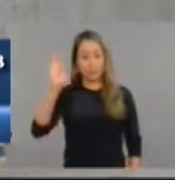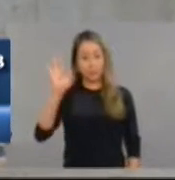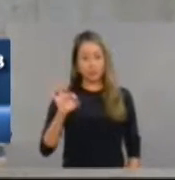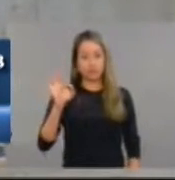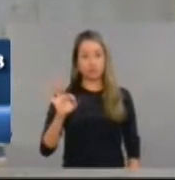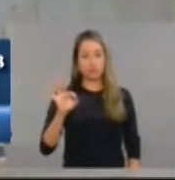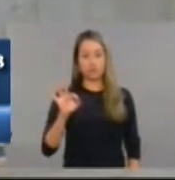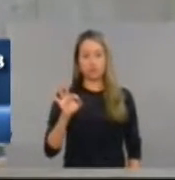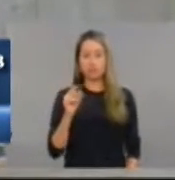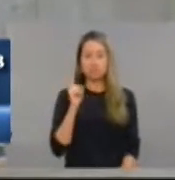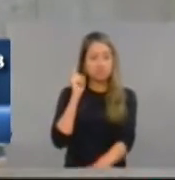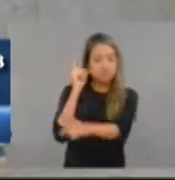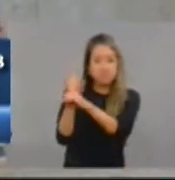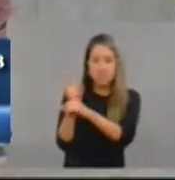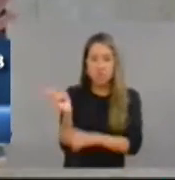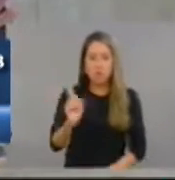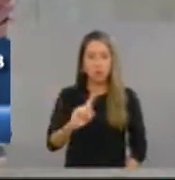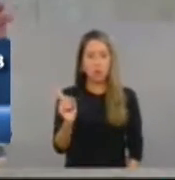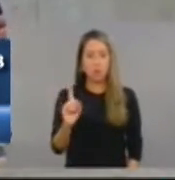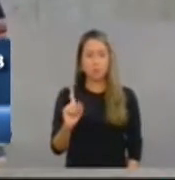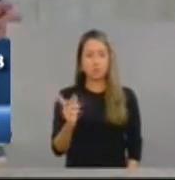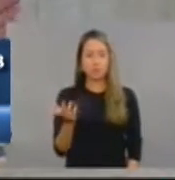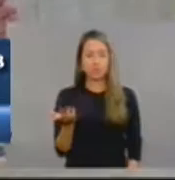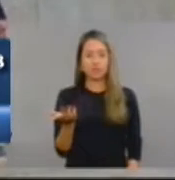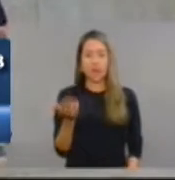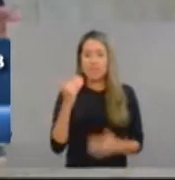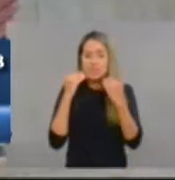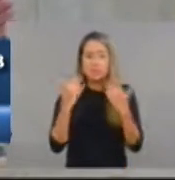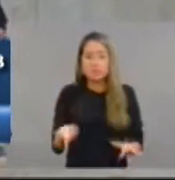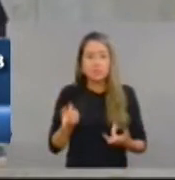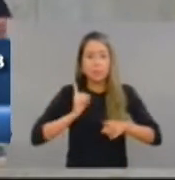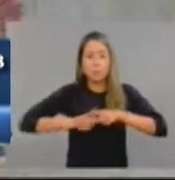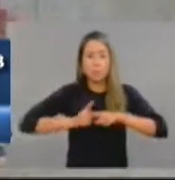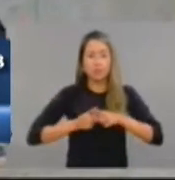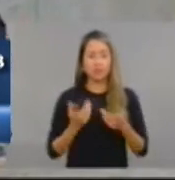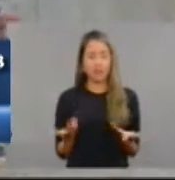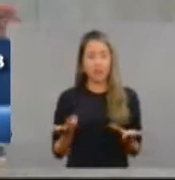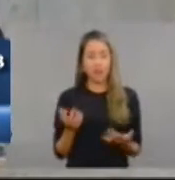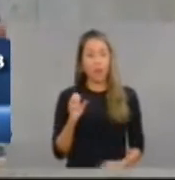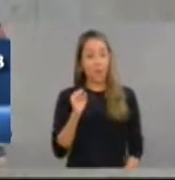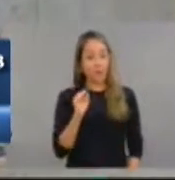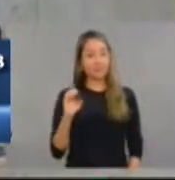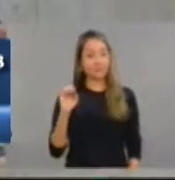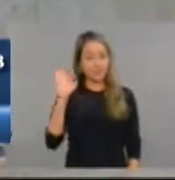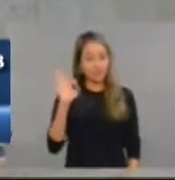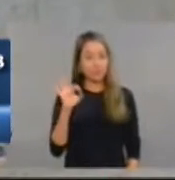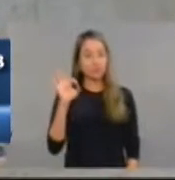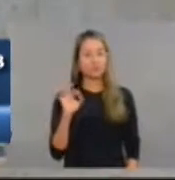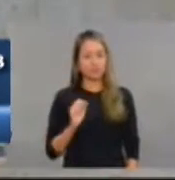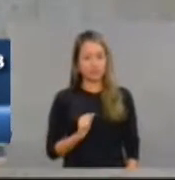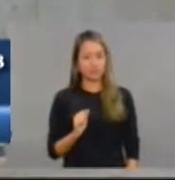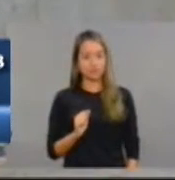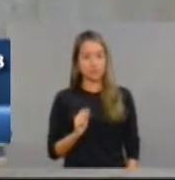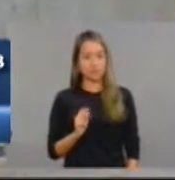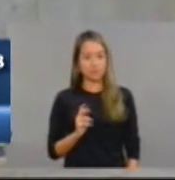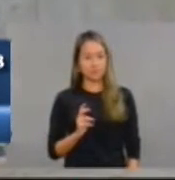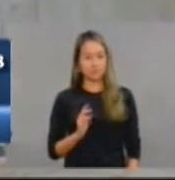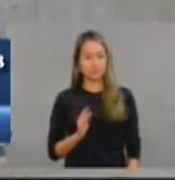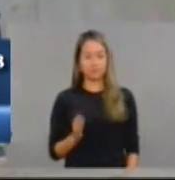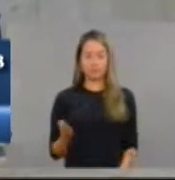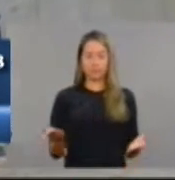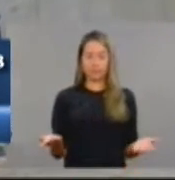são desvendados quase 80% dos crimes que ocorrem no Estado do Ceará não são desvendados